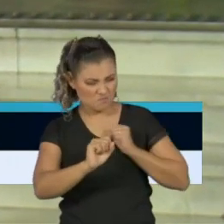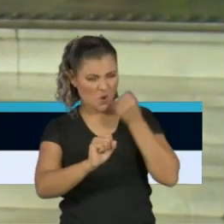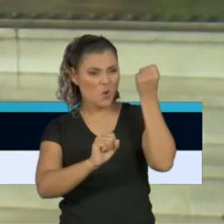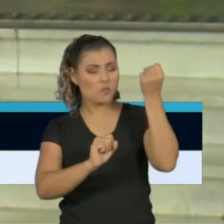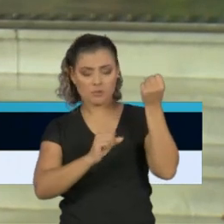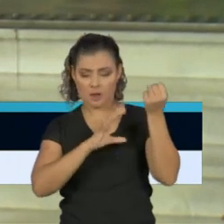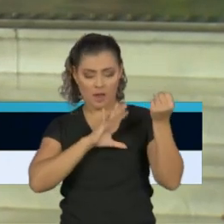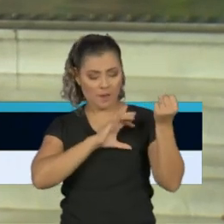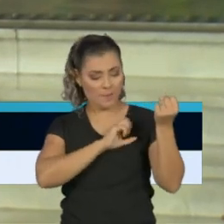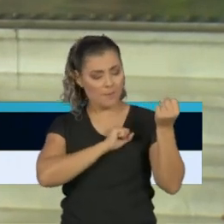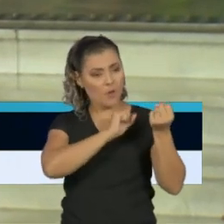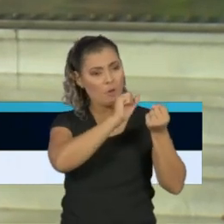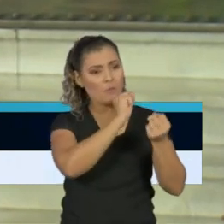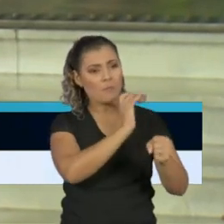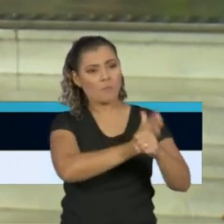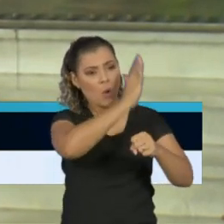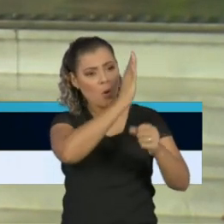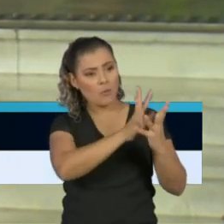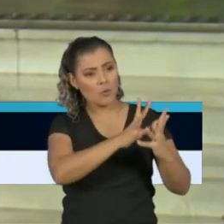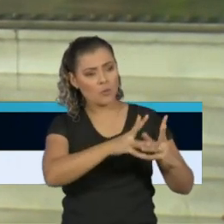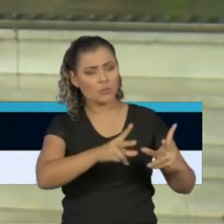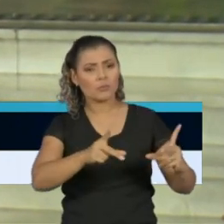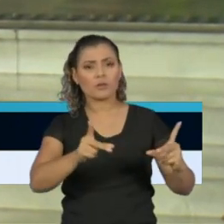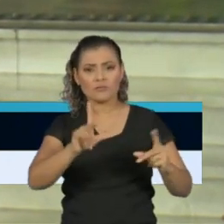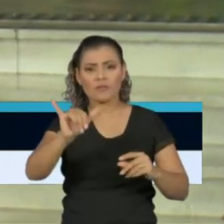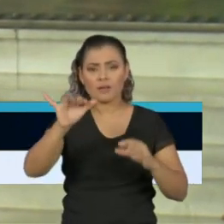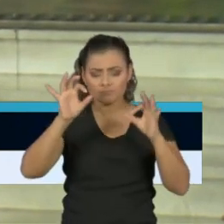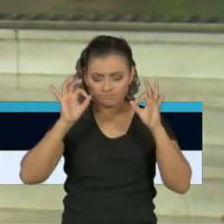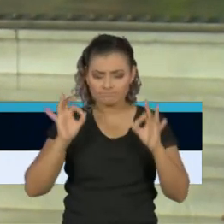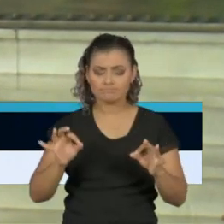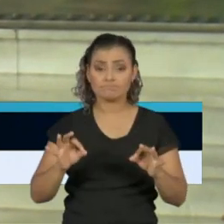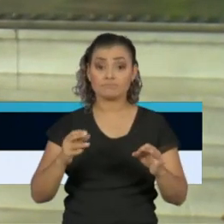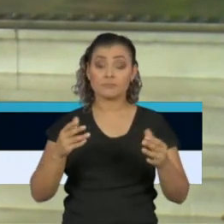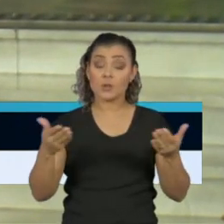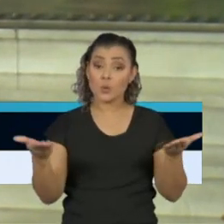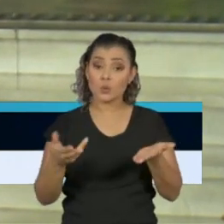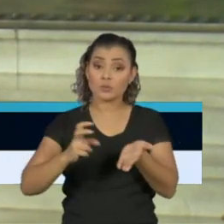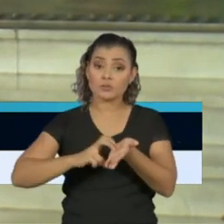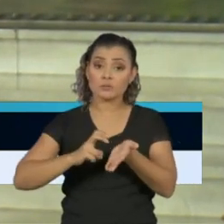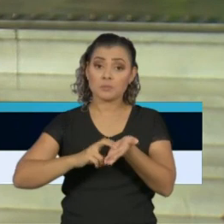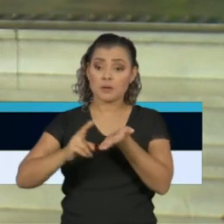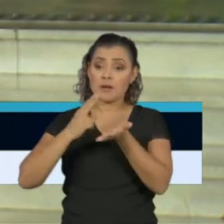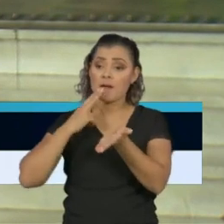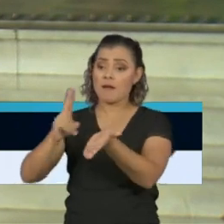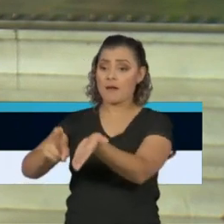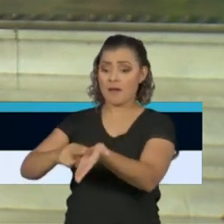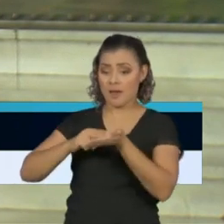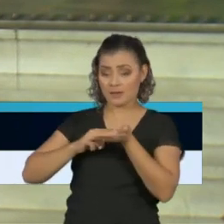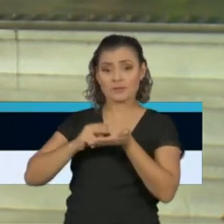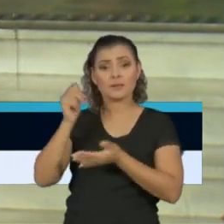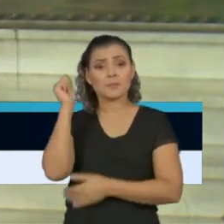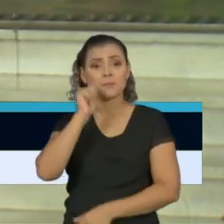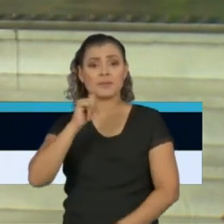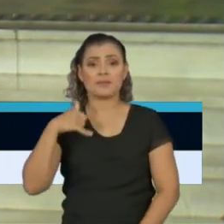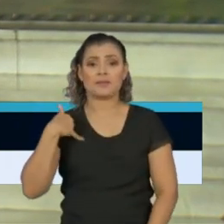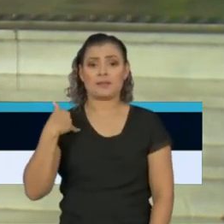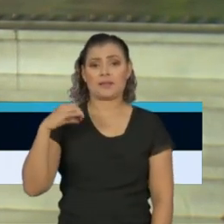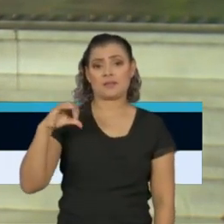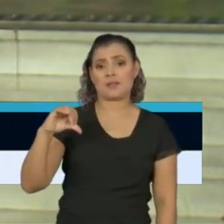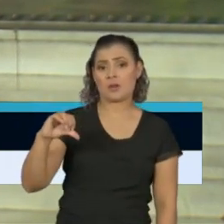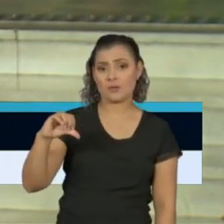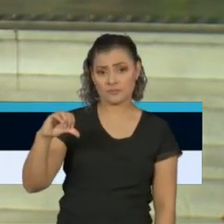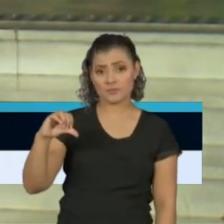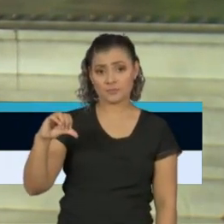vencerá a insensatez. Hoje pela manhã recebi uma carta de uma menina, uma jovem de 9 anos, que